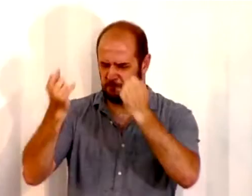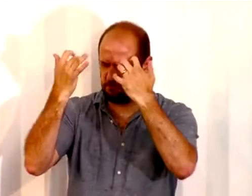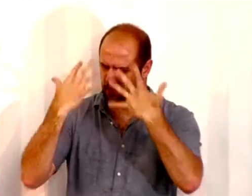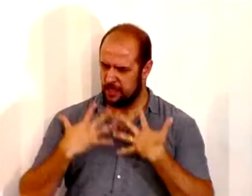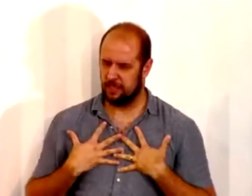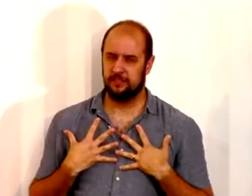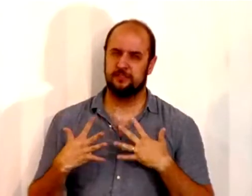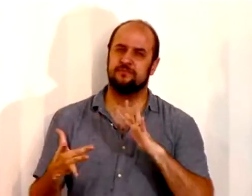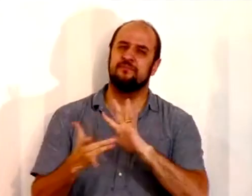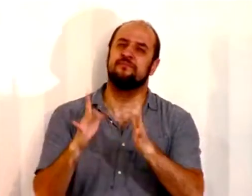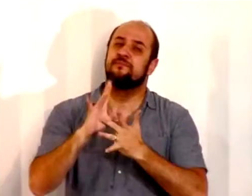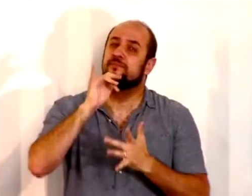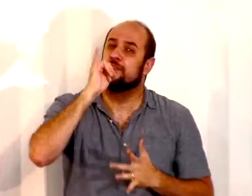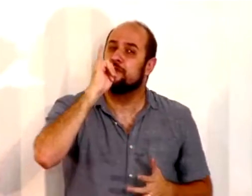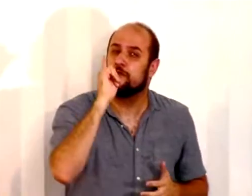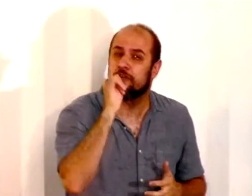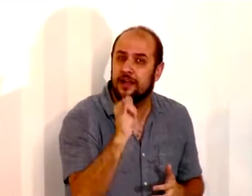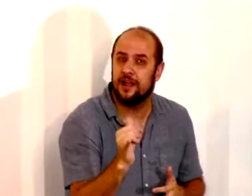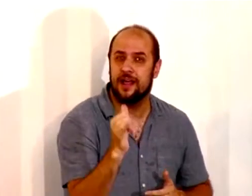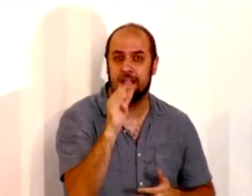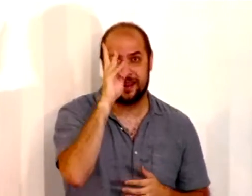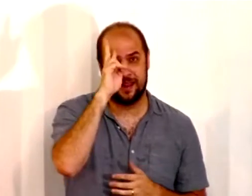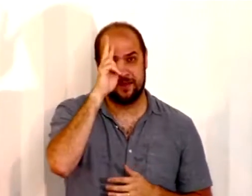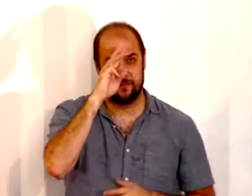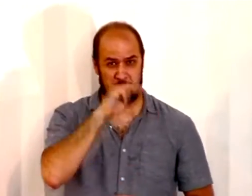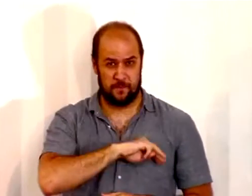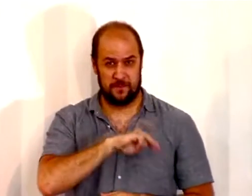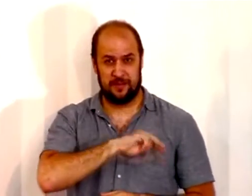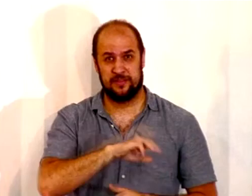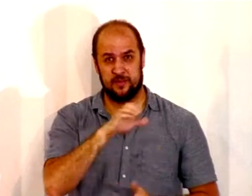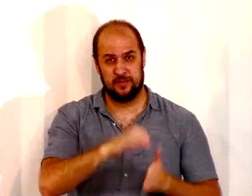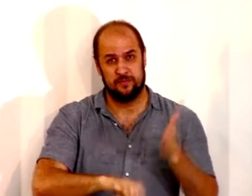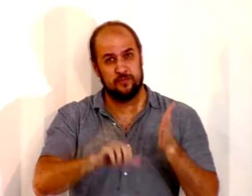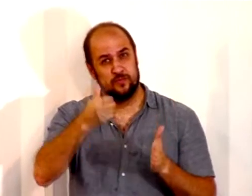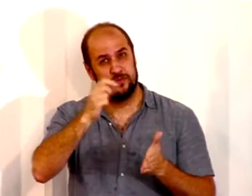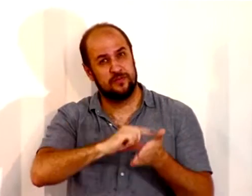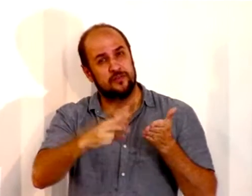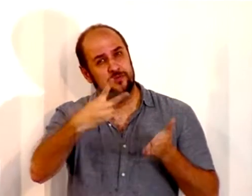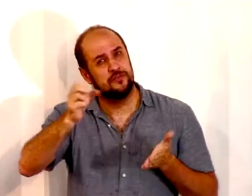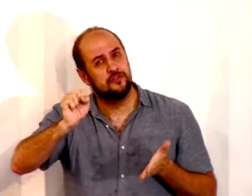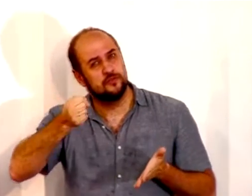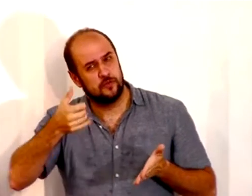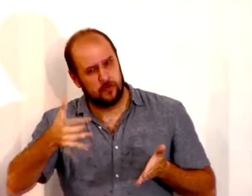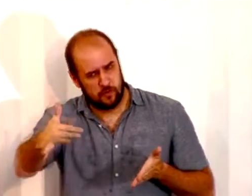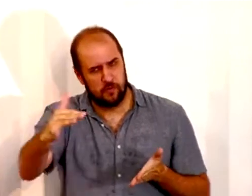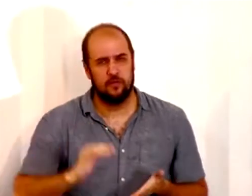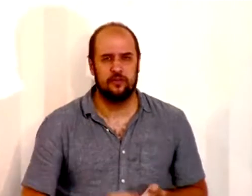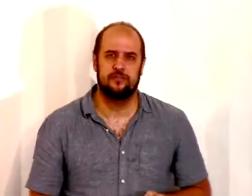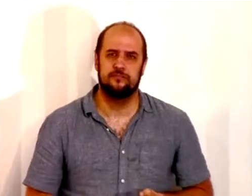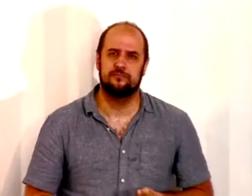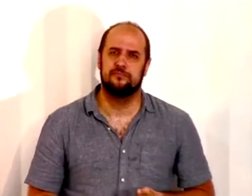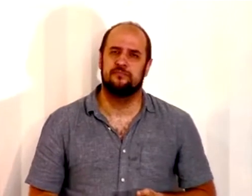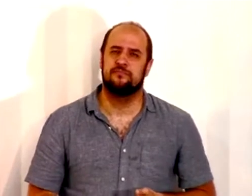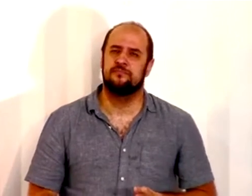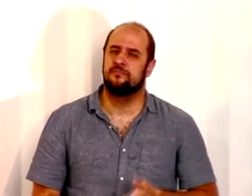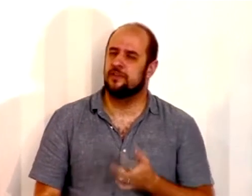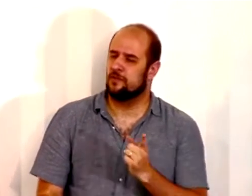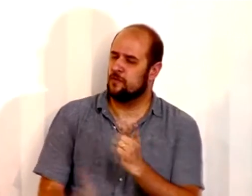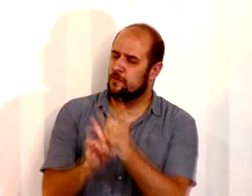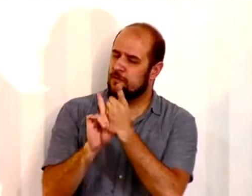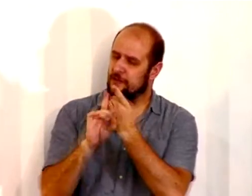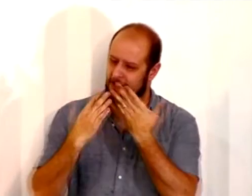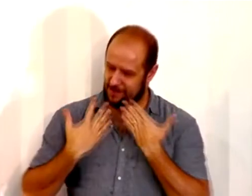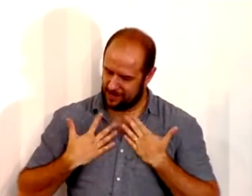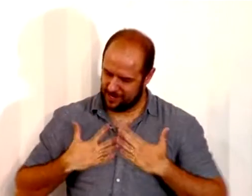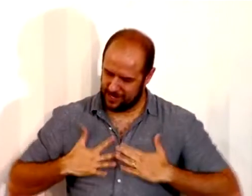E Jesus está dizendo, lembrando de novo lá de Mateus 11, 28, os versos seguintes: e achareis descanso